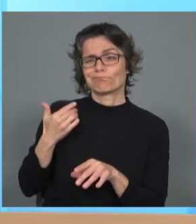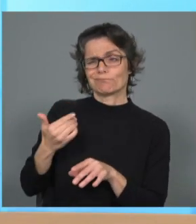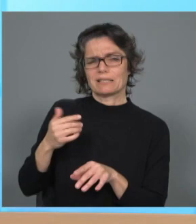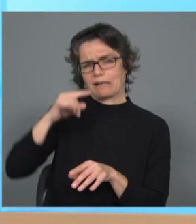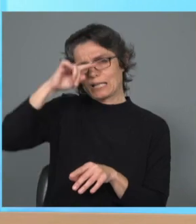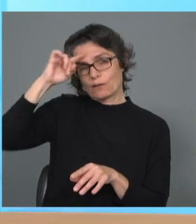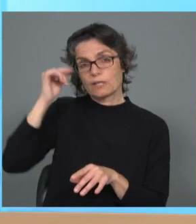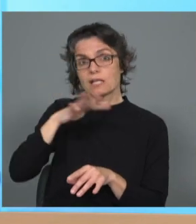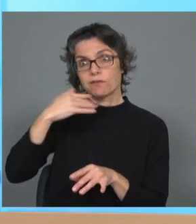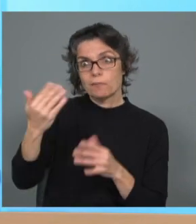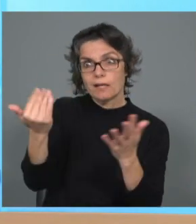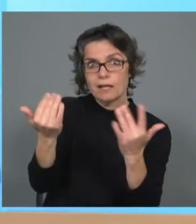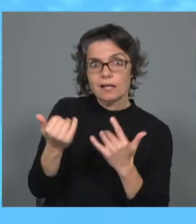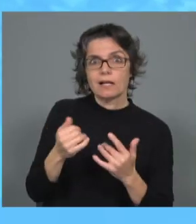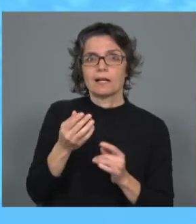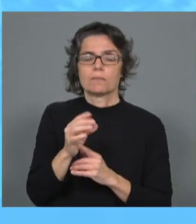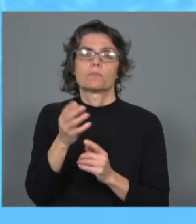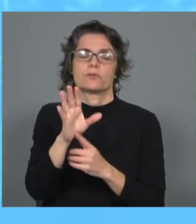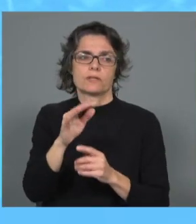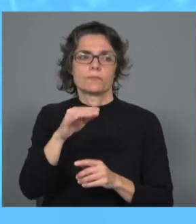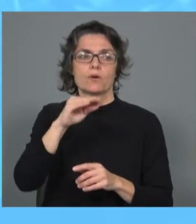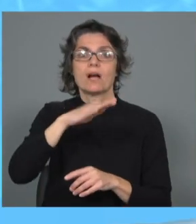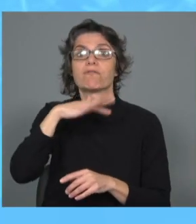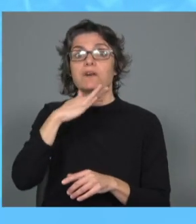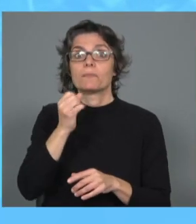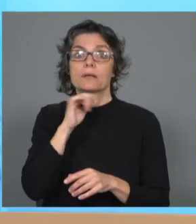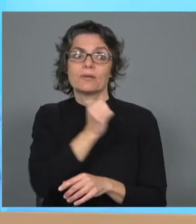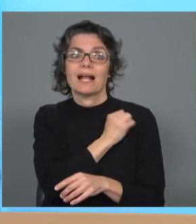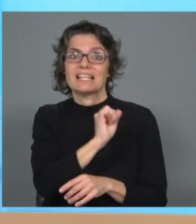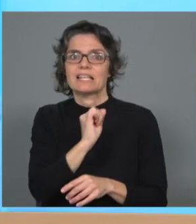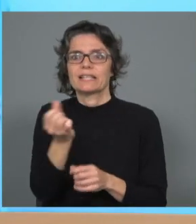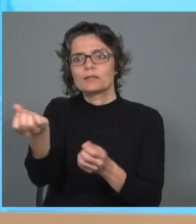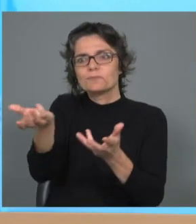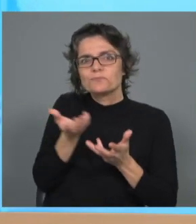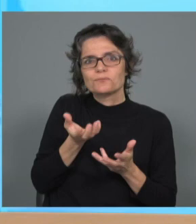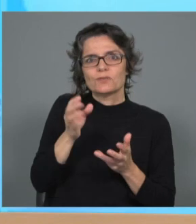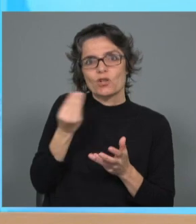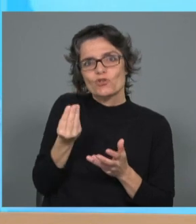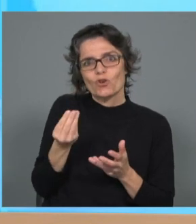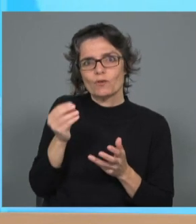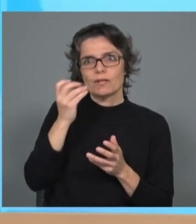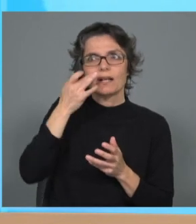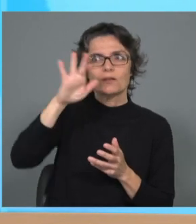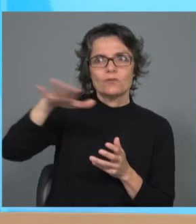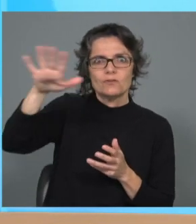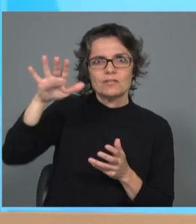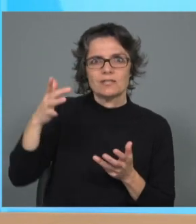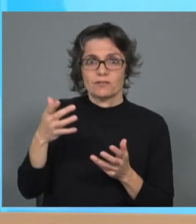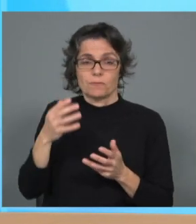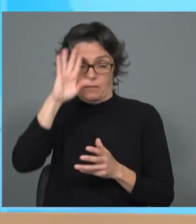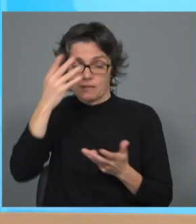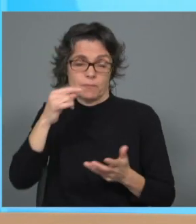levar famílias a comprometerem-se com a possibilidade de acolherem nas suas casas, naquele tempo, jovens de outros países, pelas razões